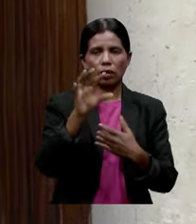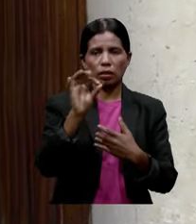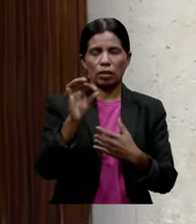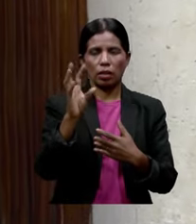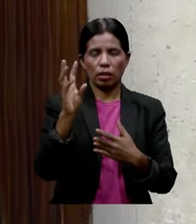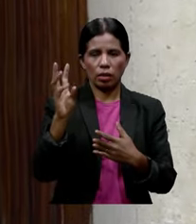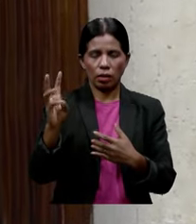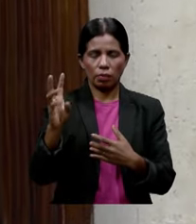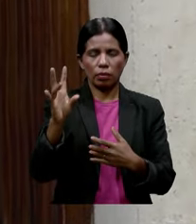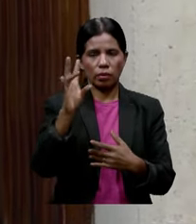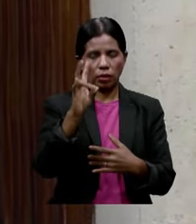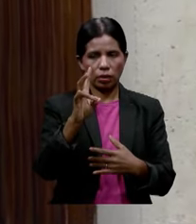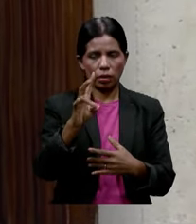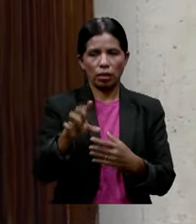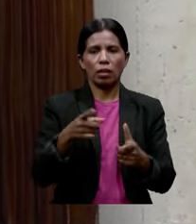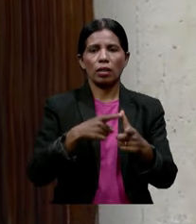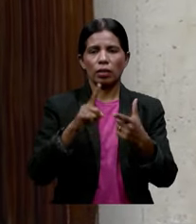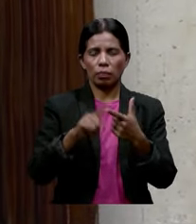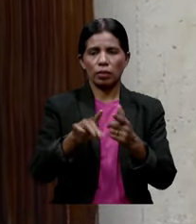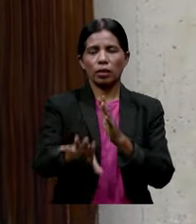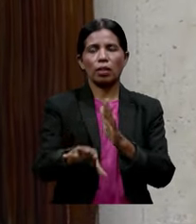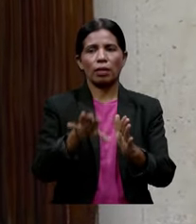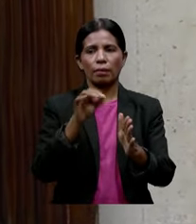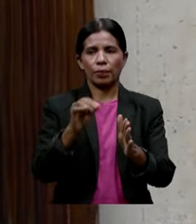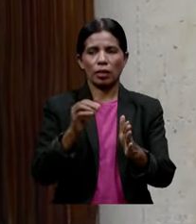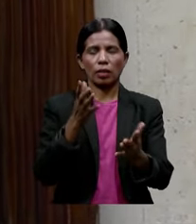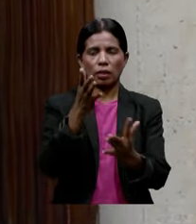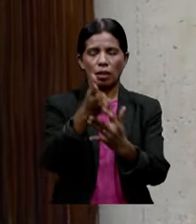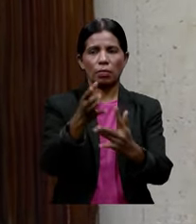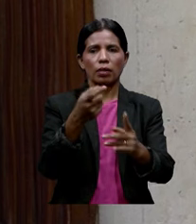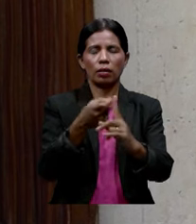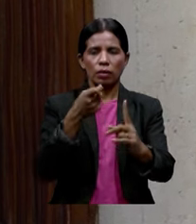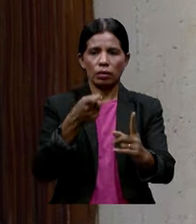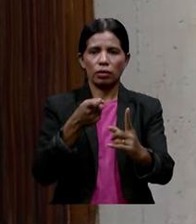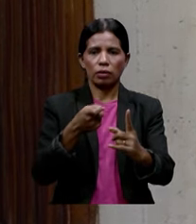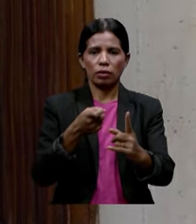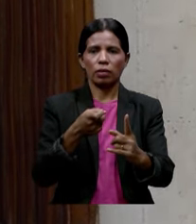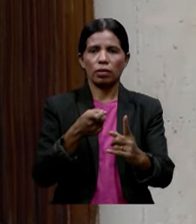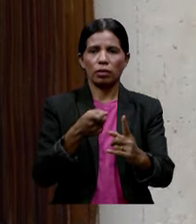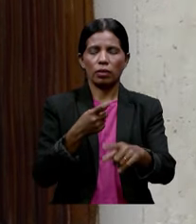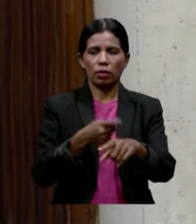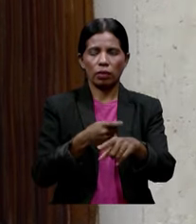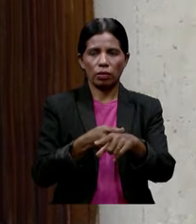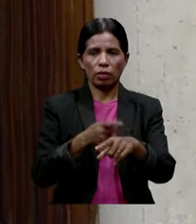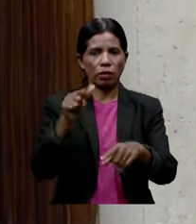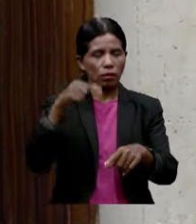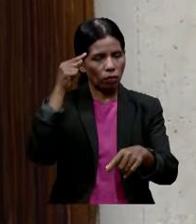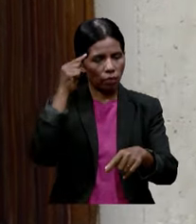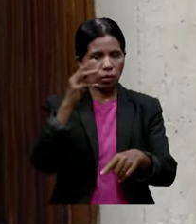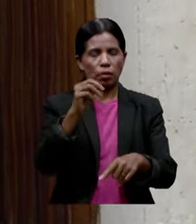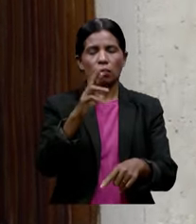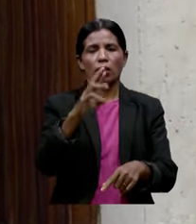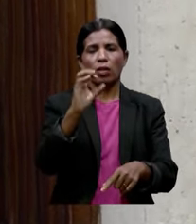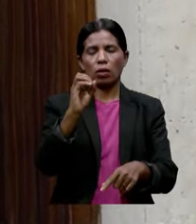1976, depois retanqueras invasão russa, tempo na bagu o governo Marroco.